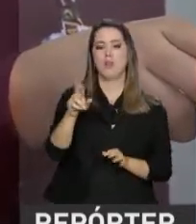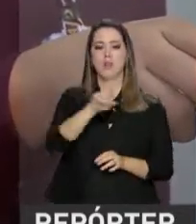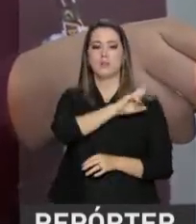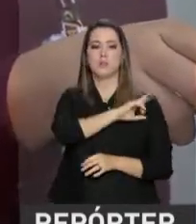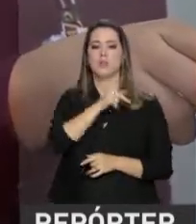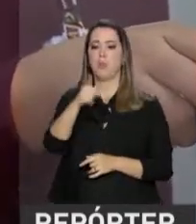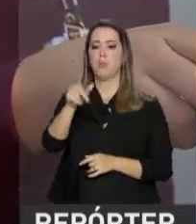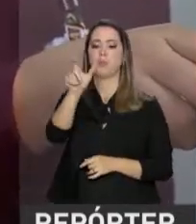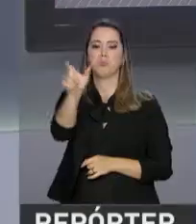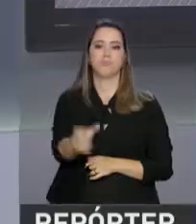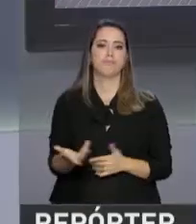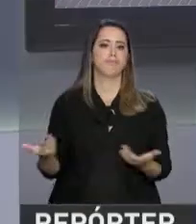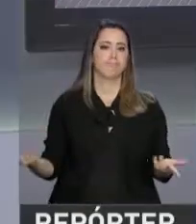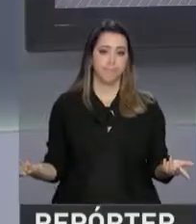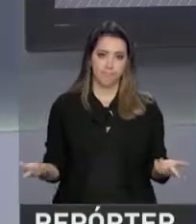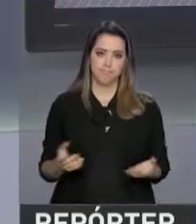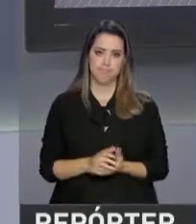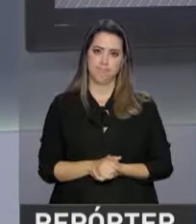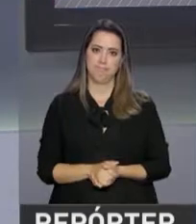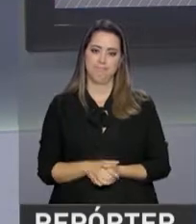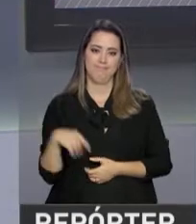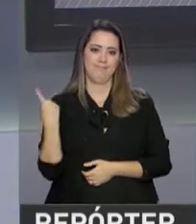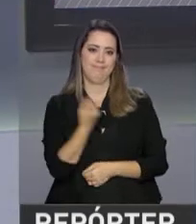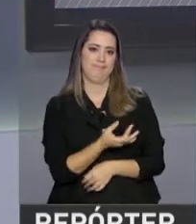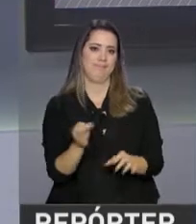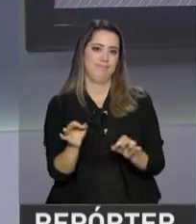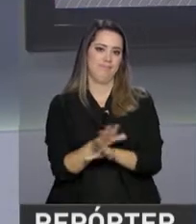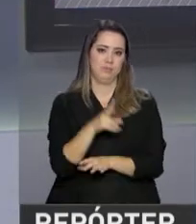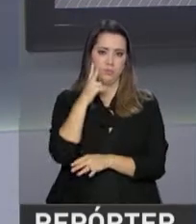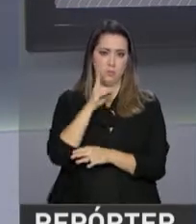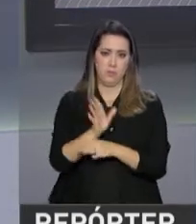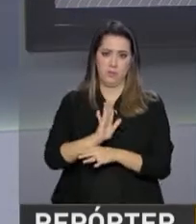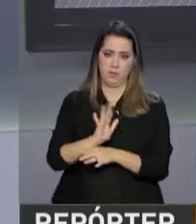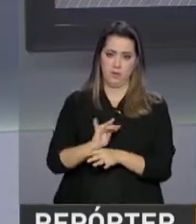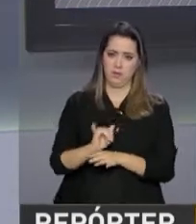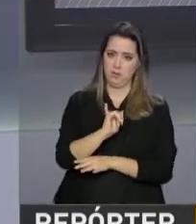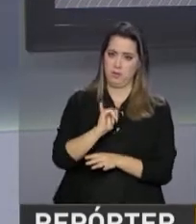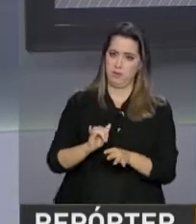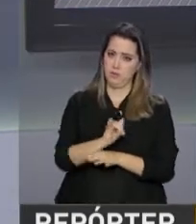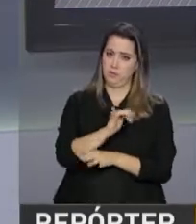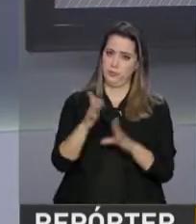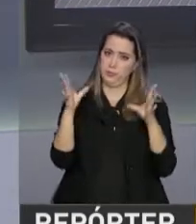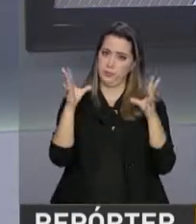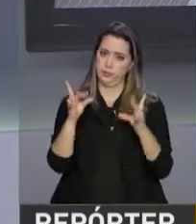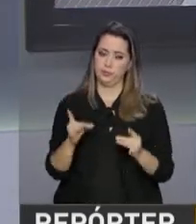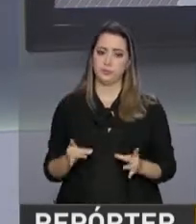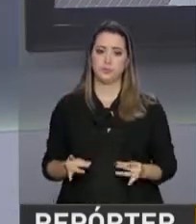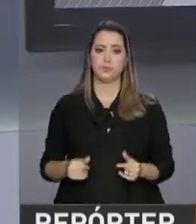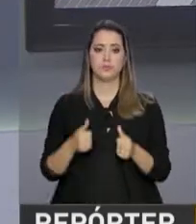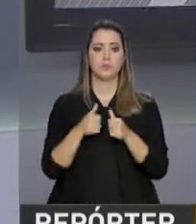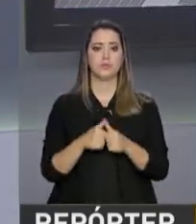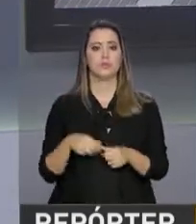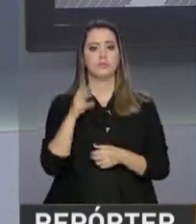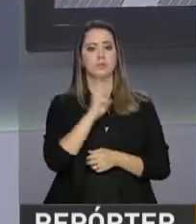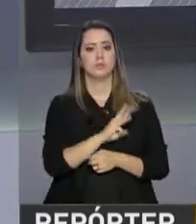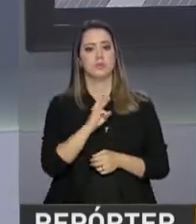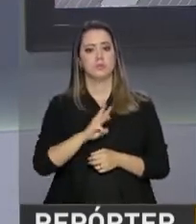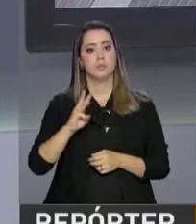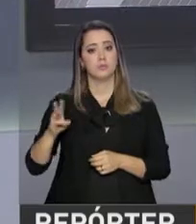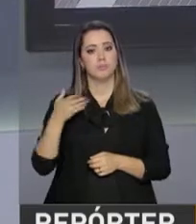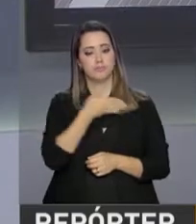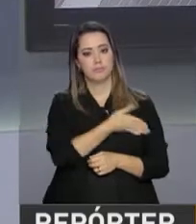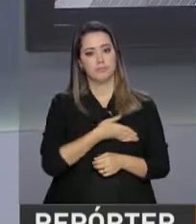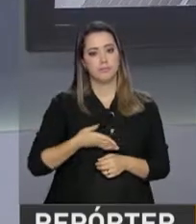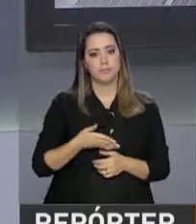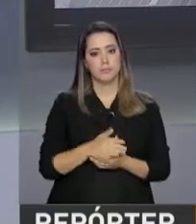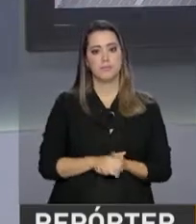do trabalhador nós ficamos por aqui você pode rever as reportagens no youtube e toda a nossa programação também está na